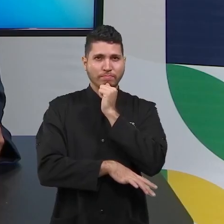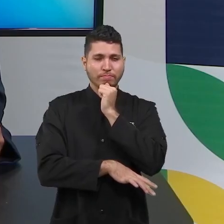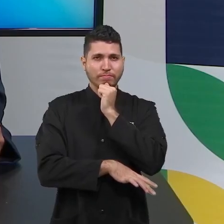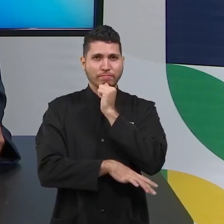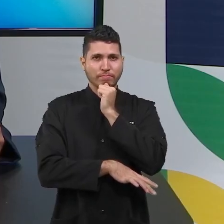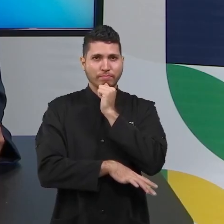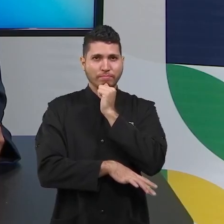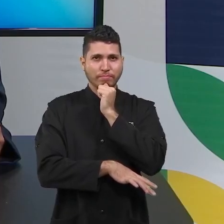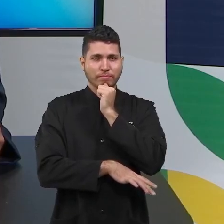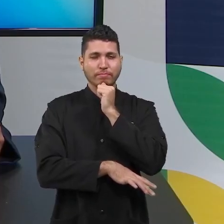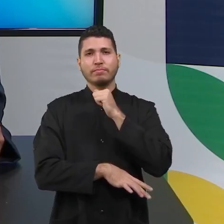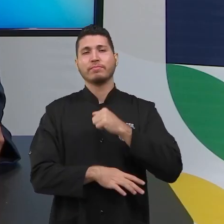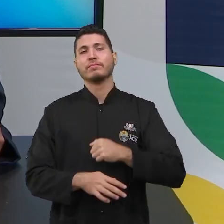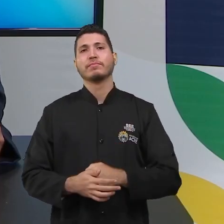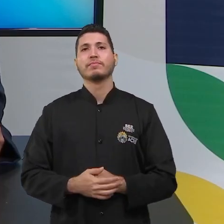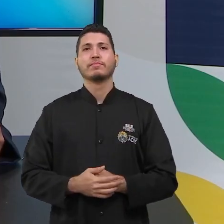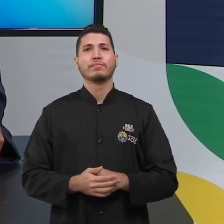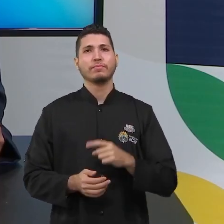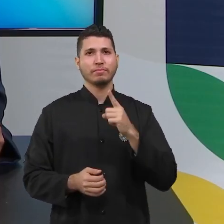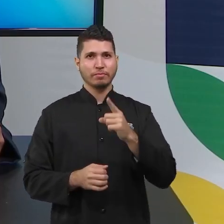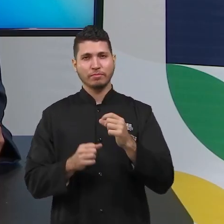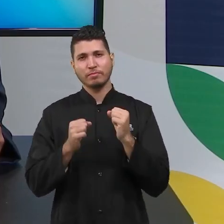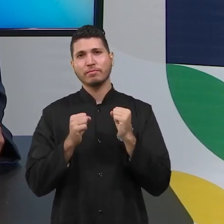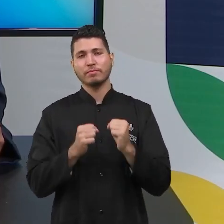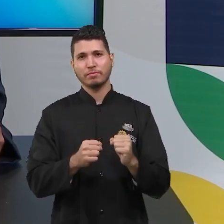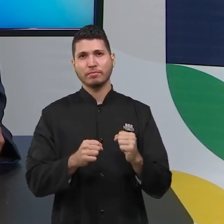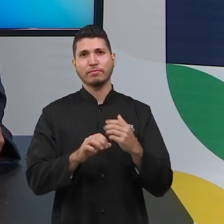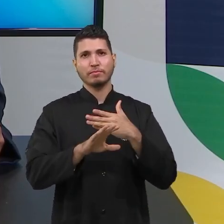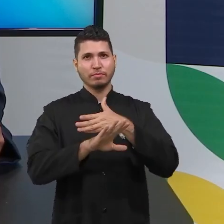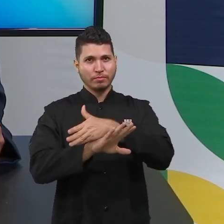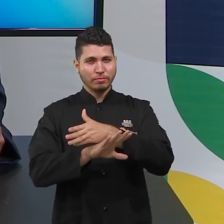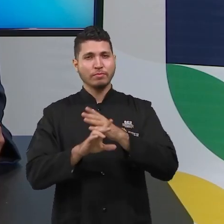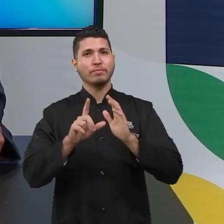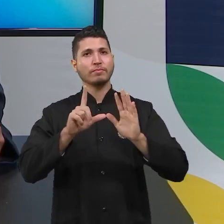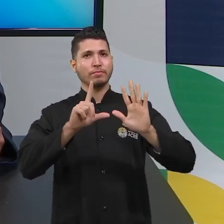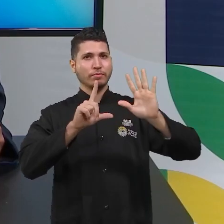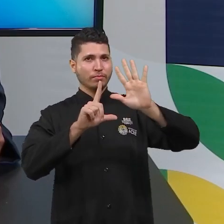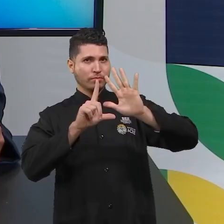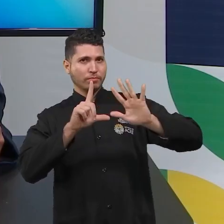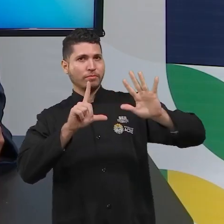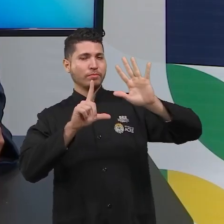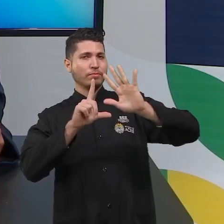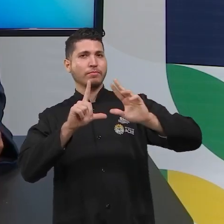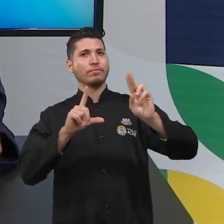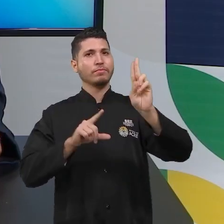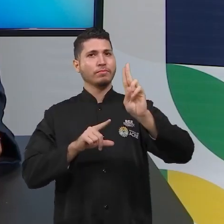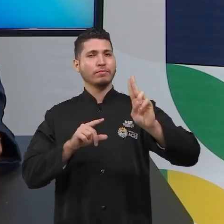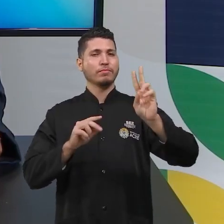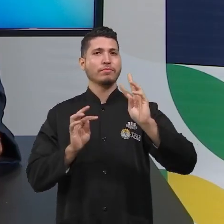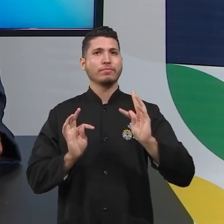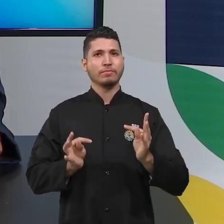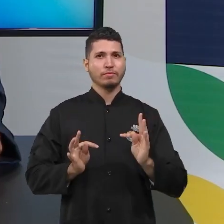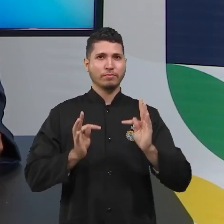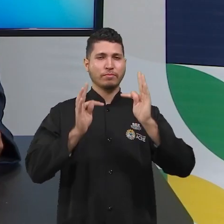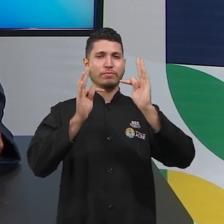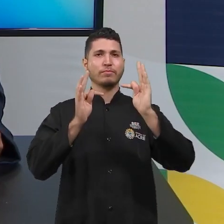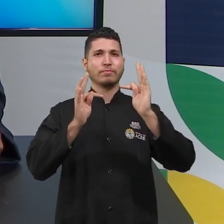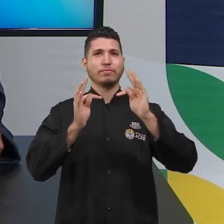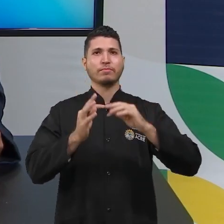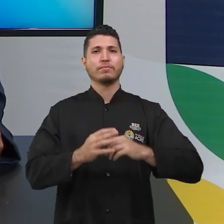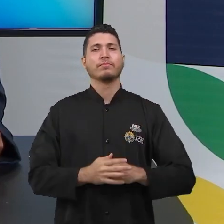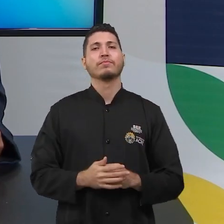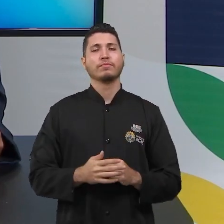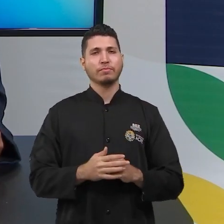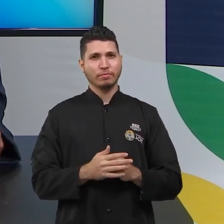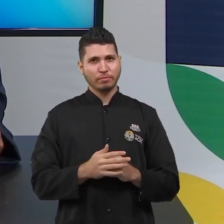aí histórias incríveis, você pode fazer isso a partir de uma tecnologia, do acesso à internet.